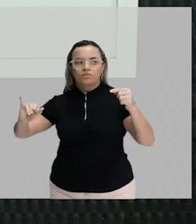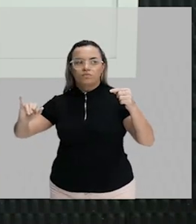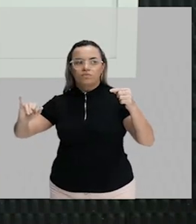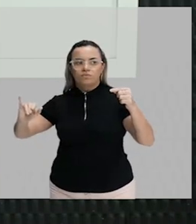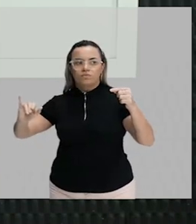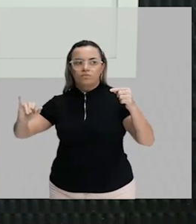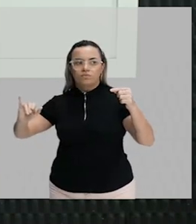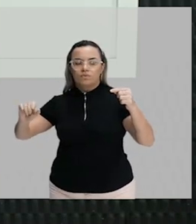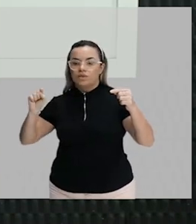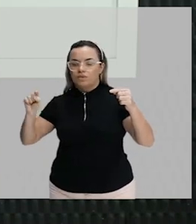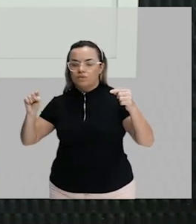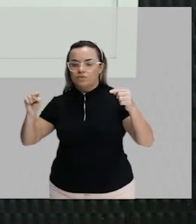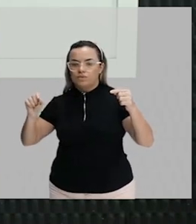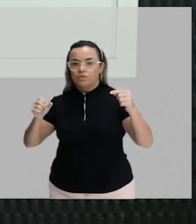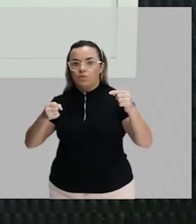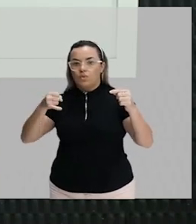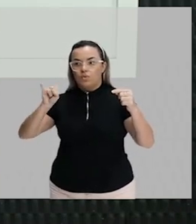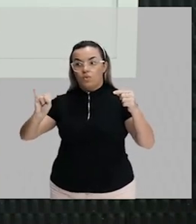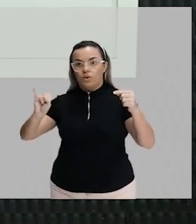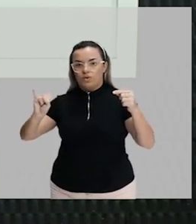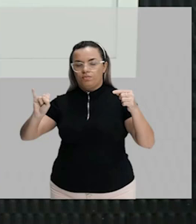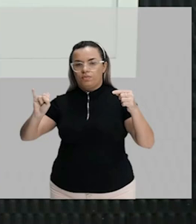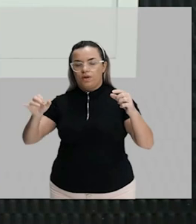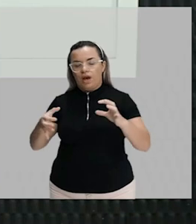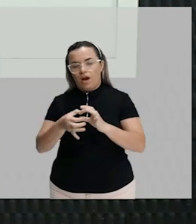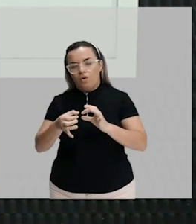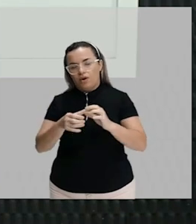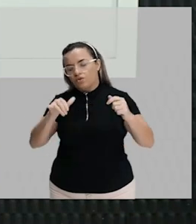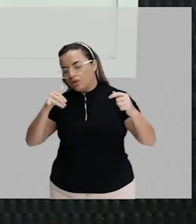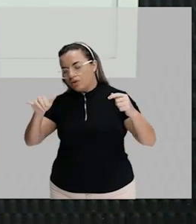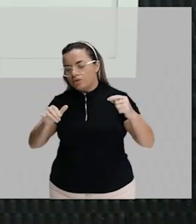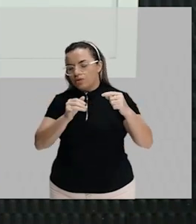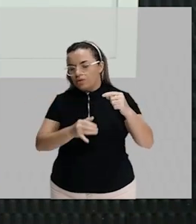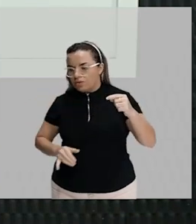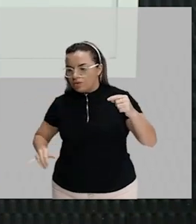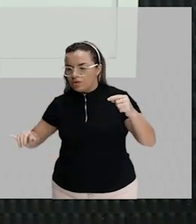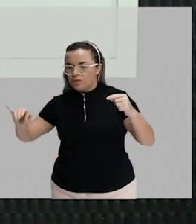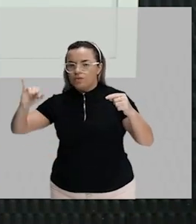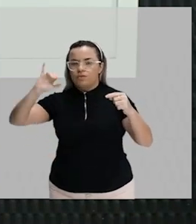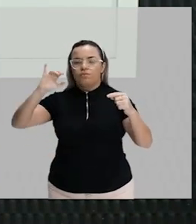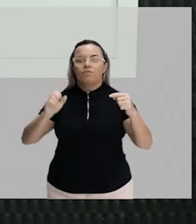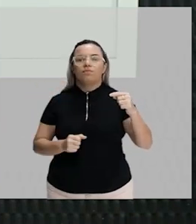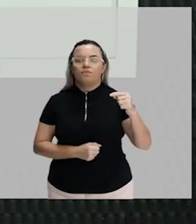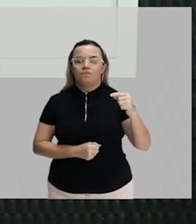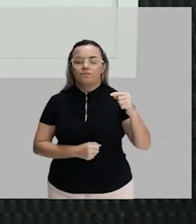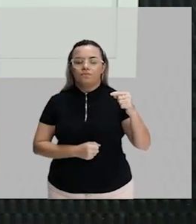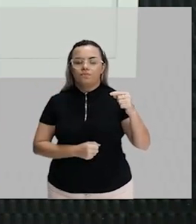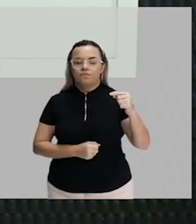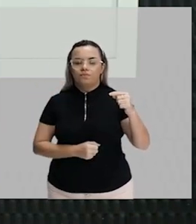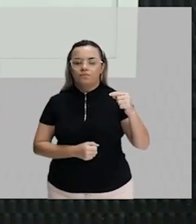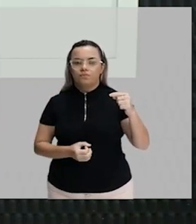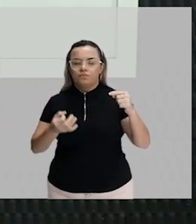corrente ele é um fenômeno que ele acontece através do movimento